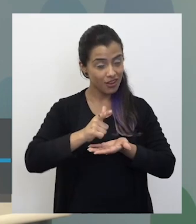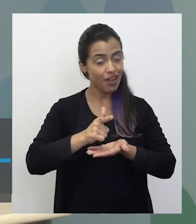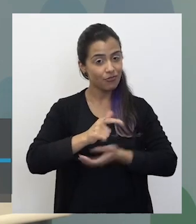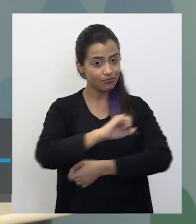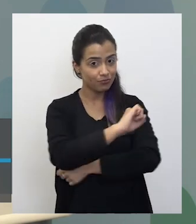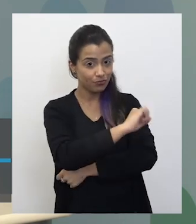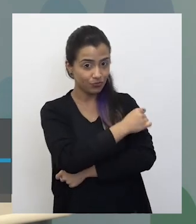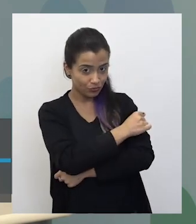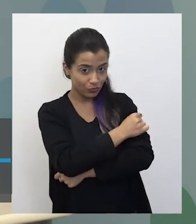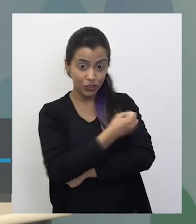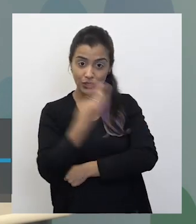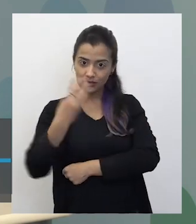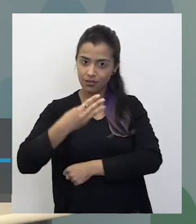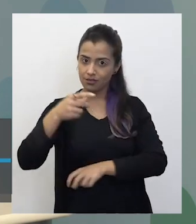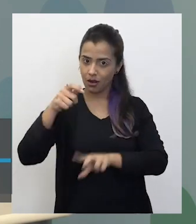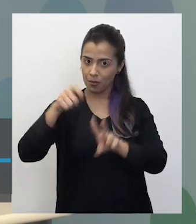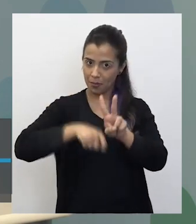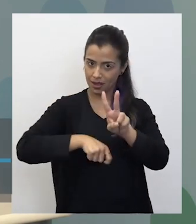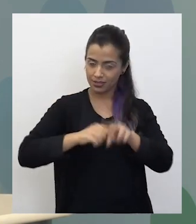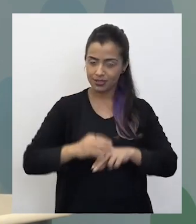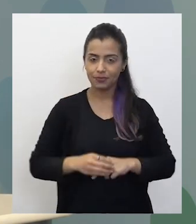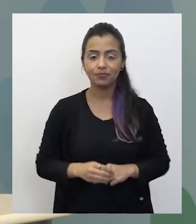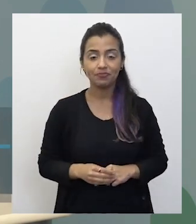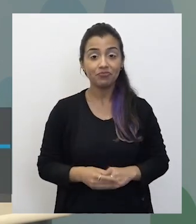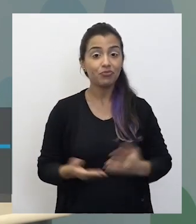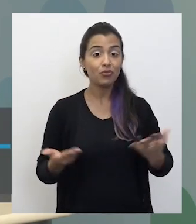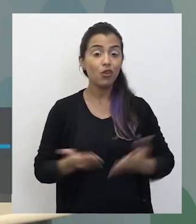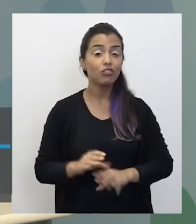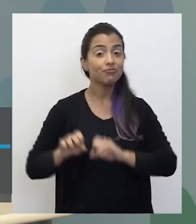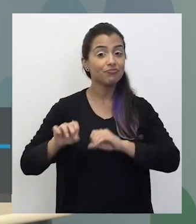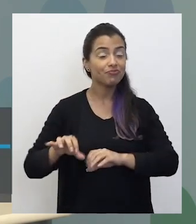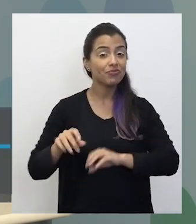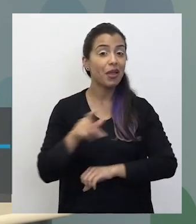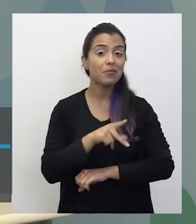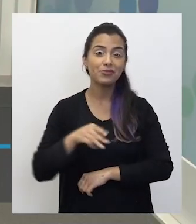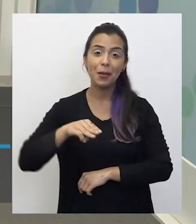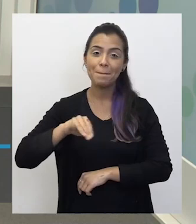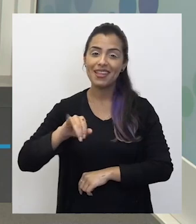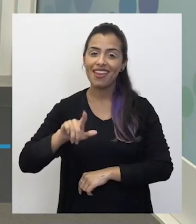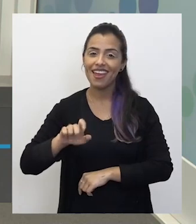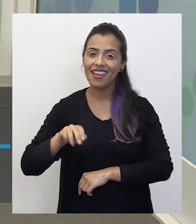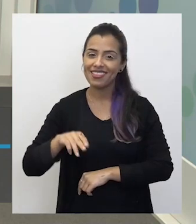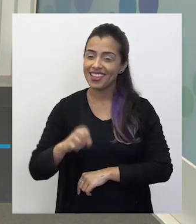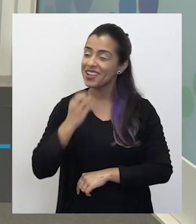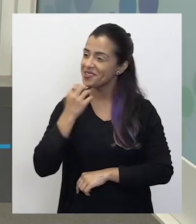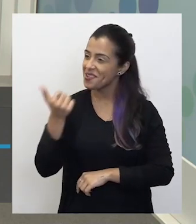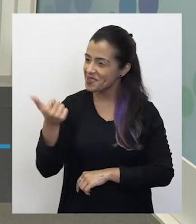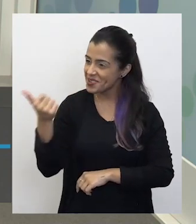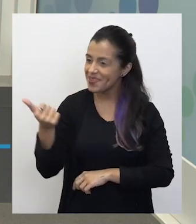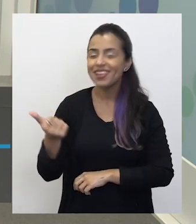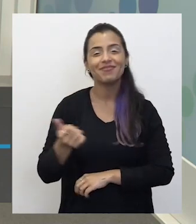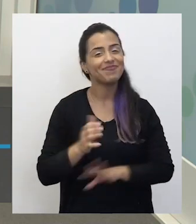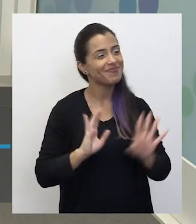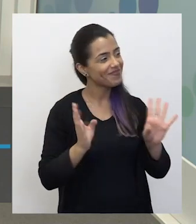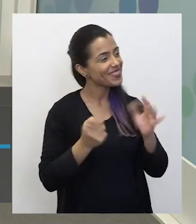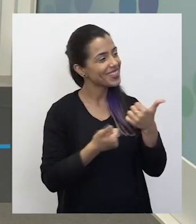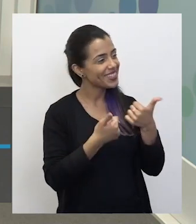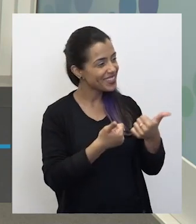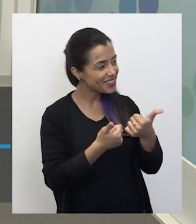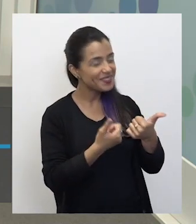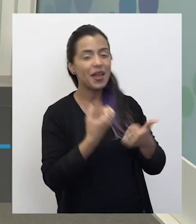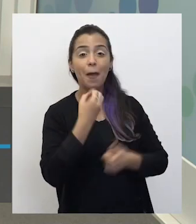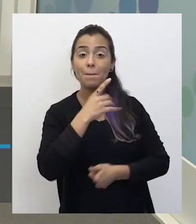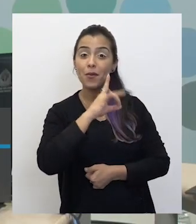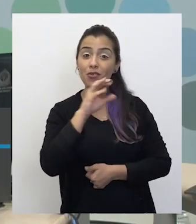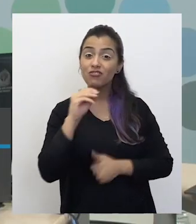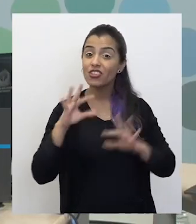do 3º bimestre. E quem vai ministrar a aula de hoje é a professora Milene. Tudo bem, professora? Tudo bem, professor? Bom dia a todos